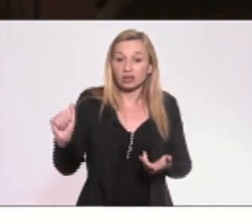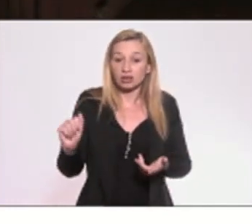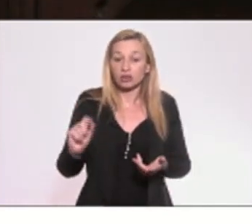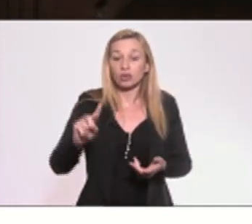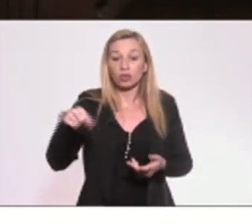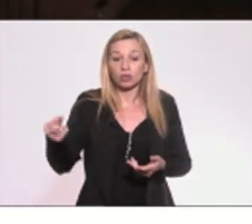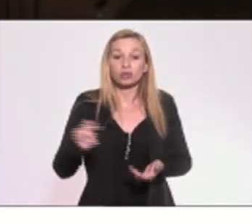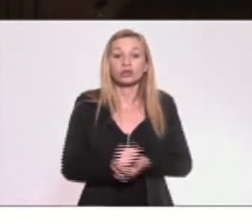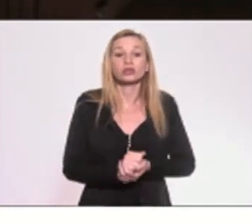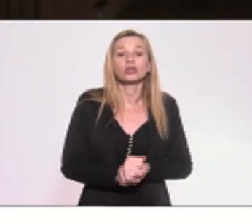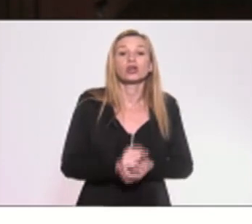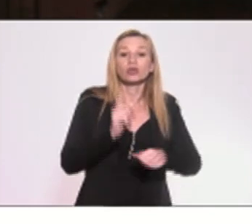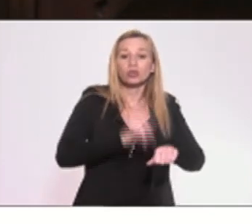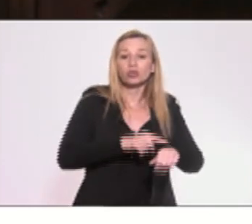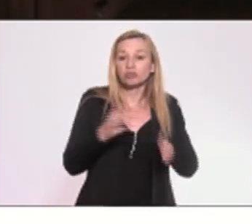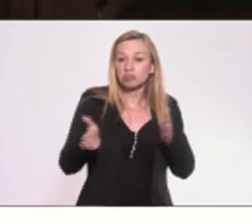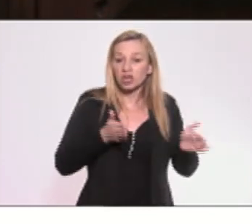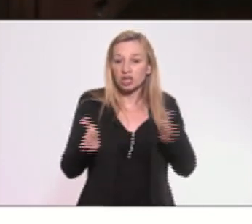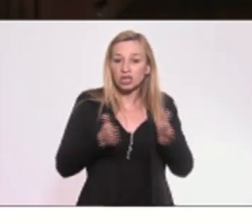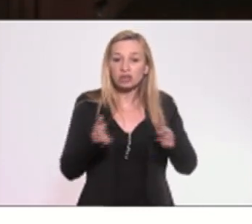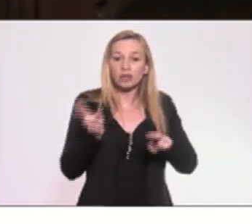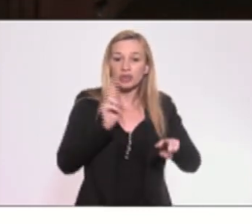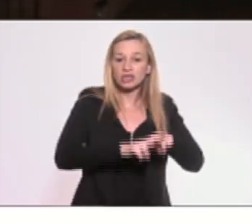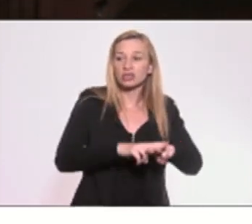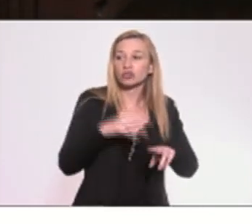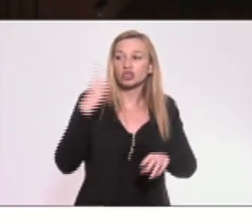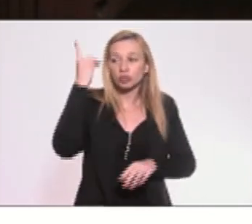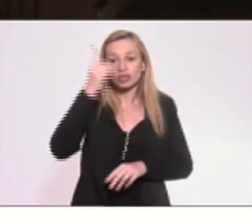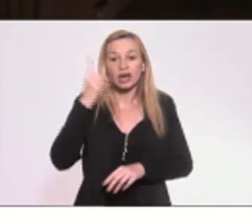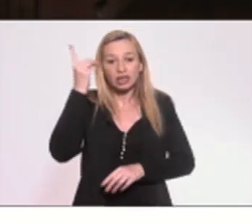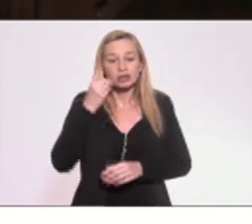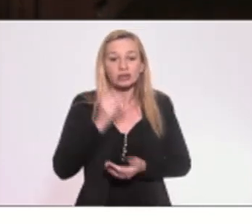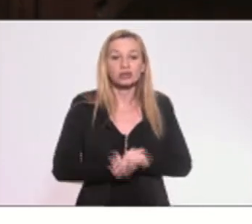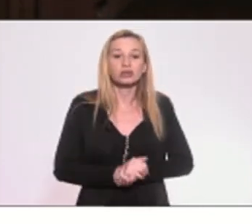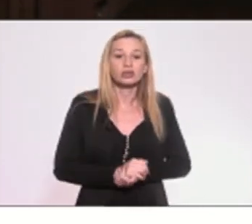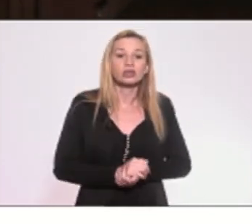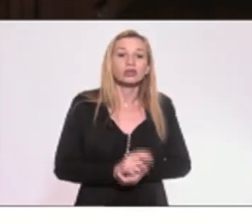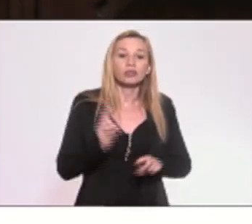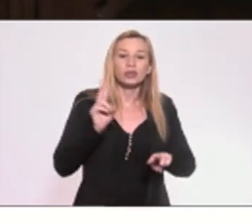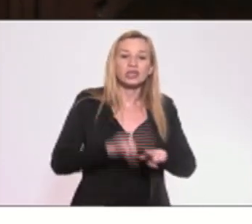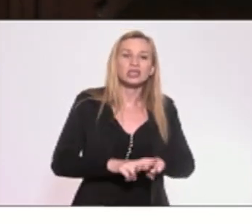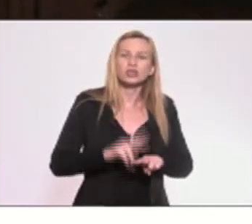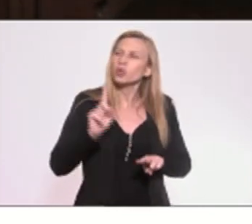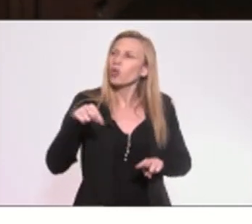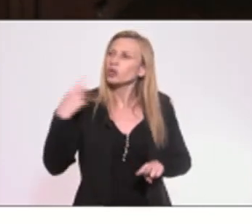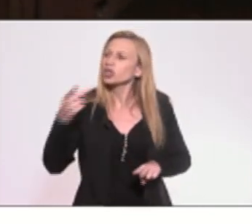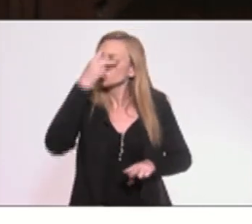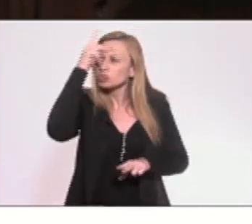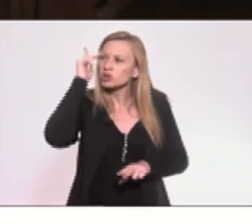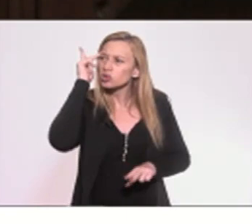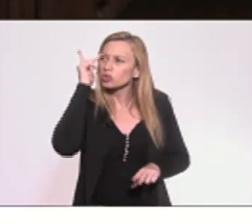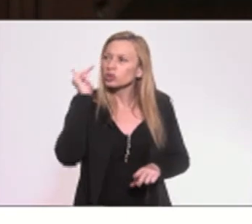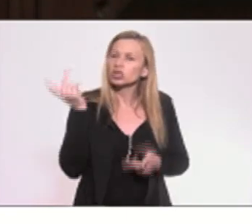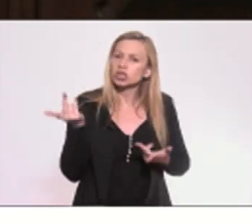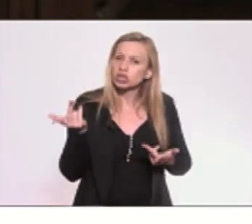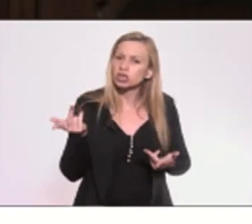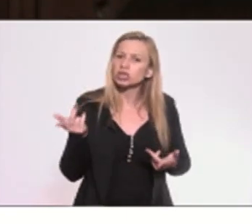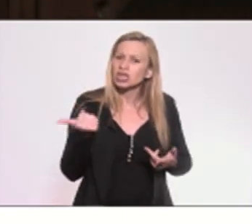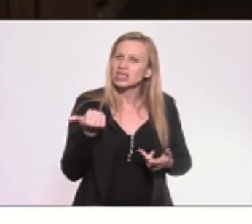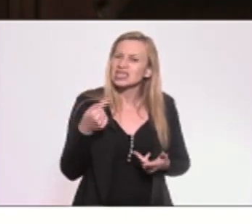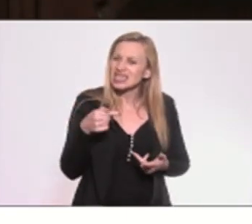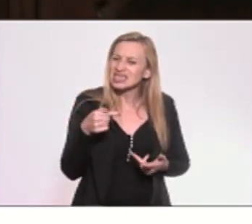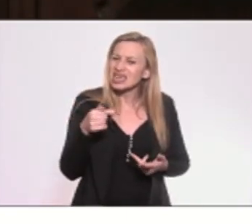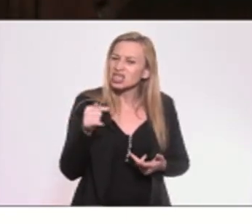resgatar que no período da prisão desses deputados foram presos outras pessoas, né? Outras